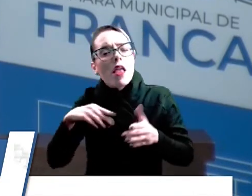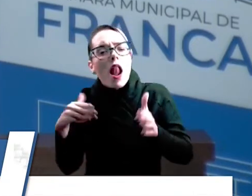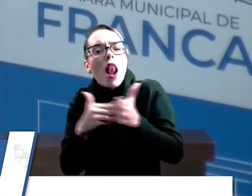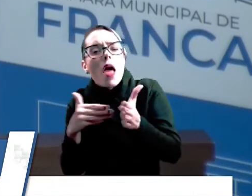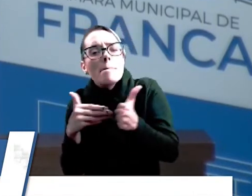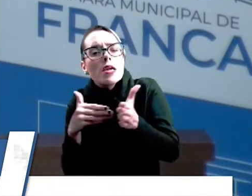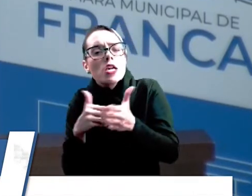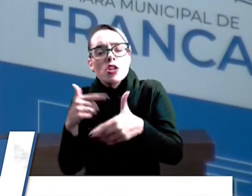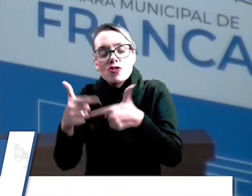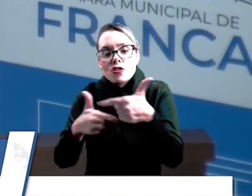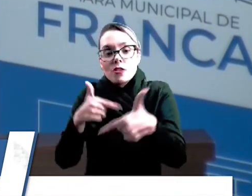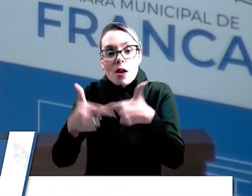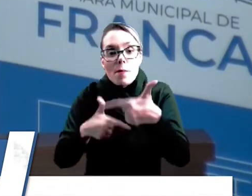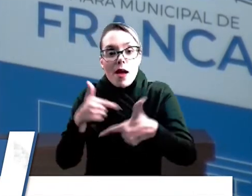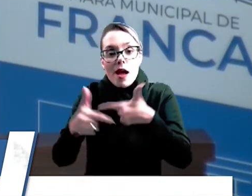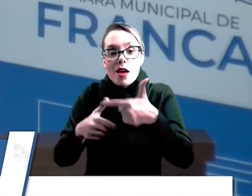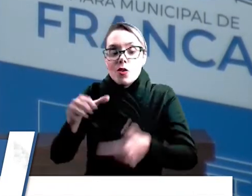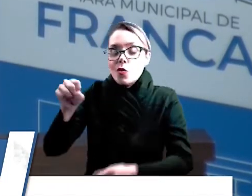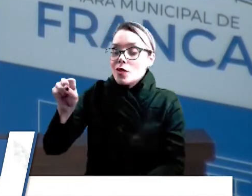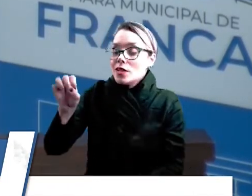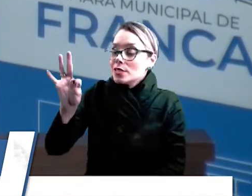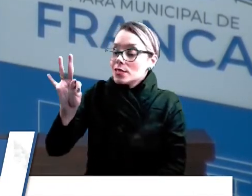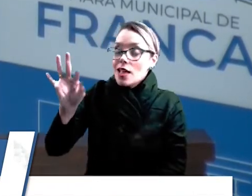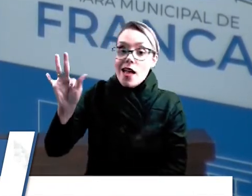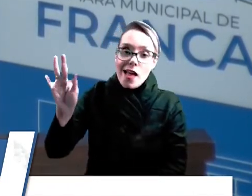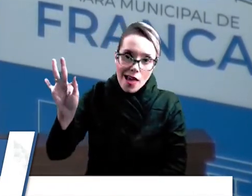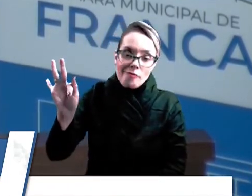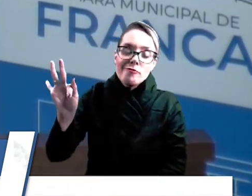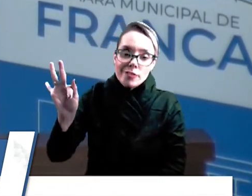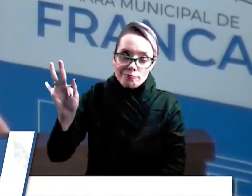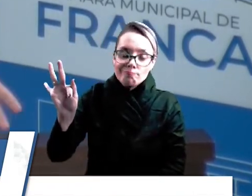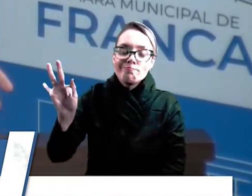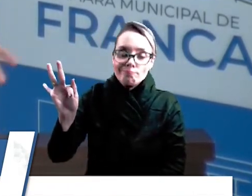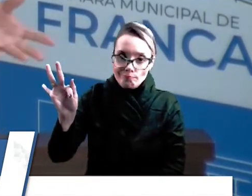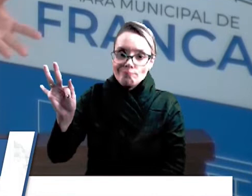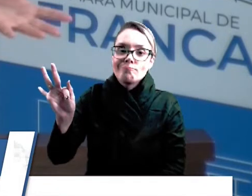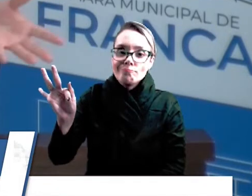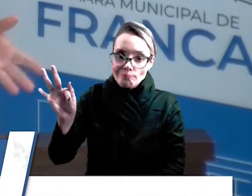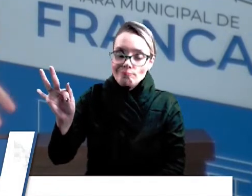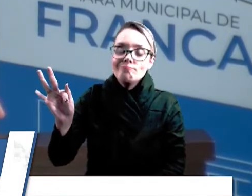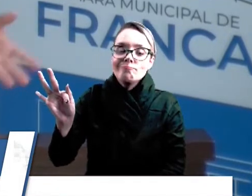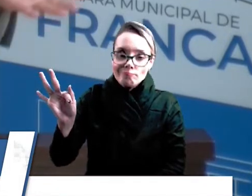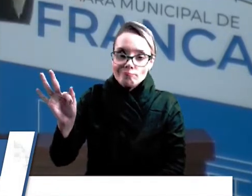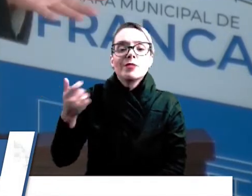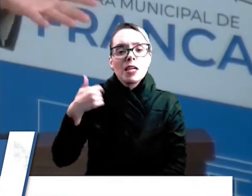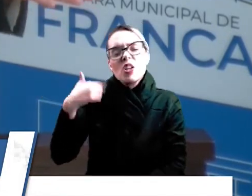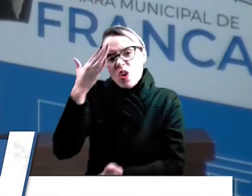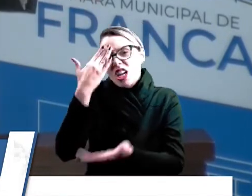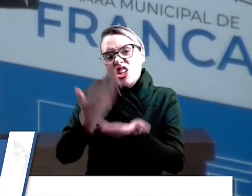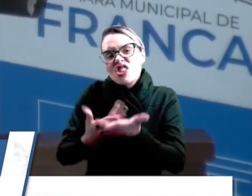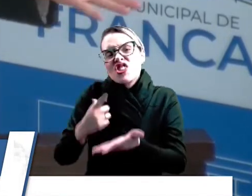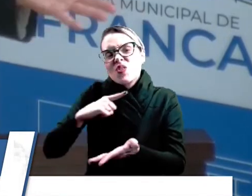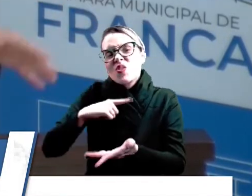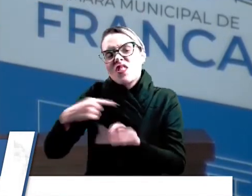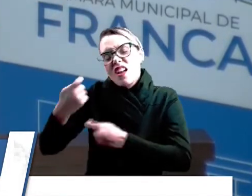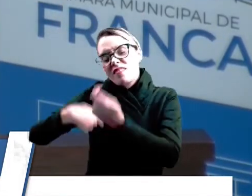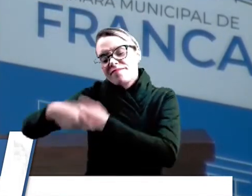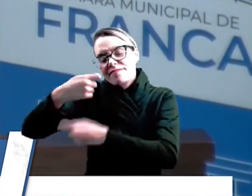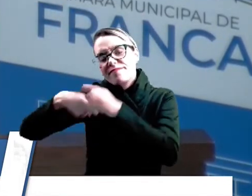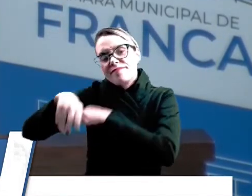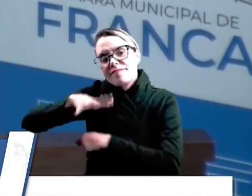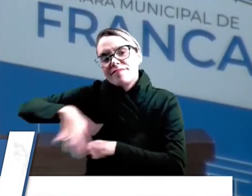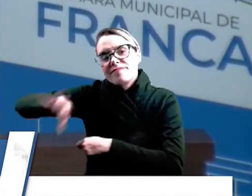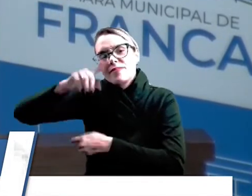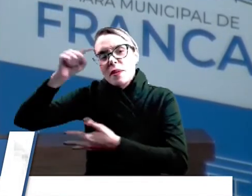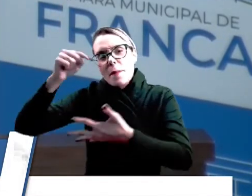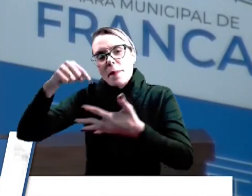Supremo com relação a essas questões que para mim, são questões administrativas ligadas ao